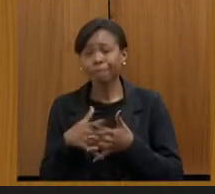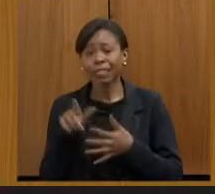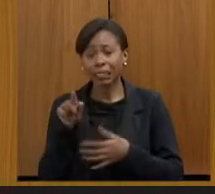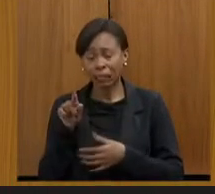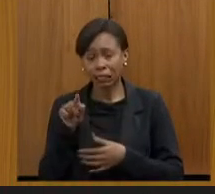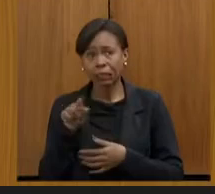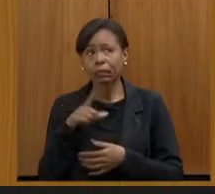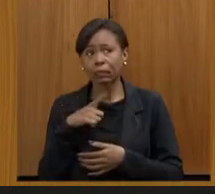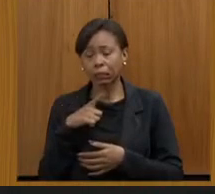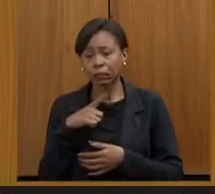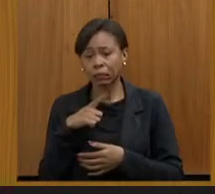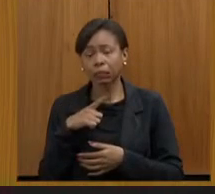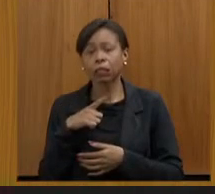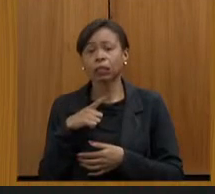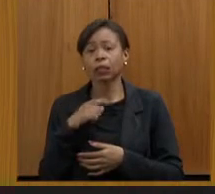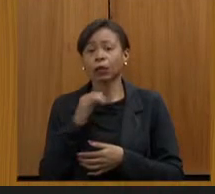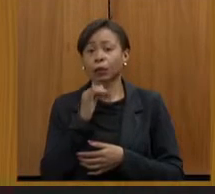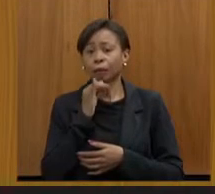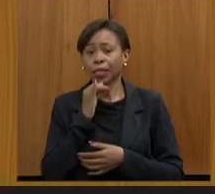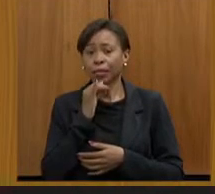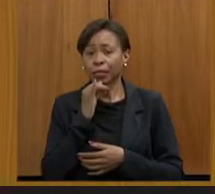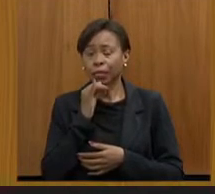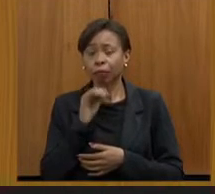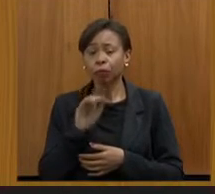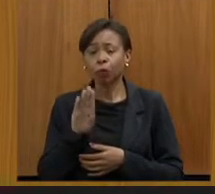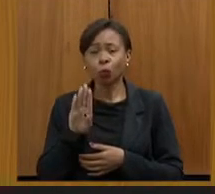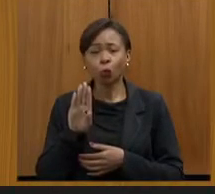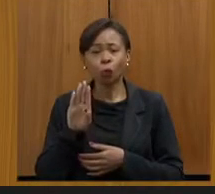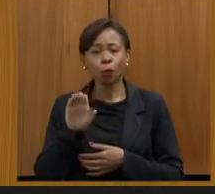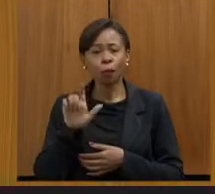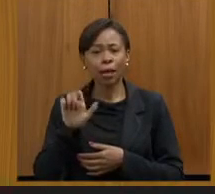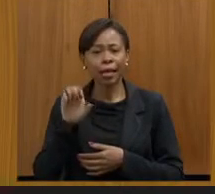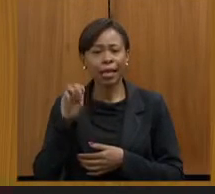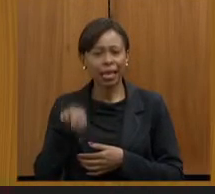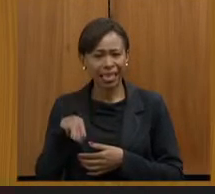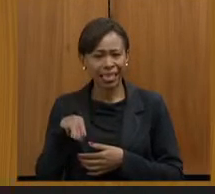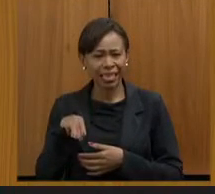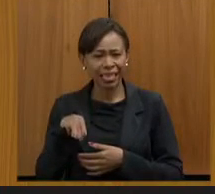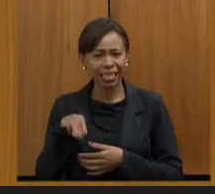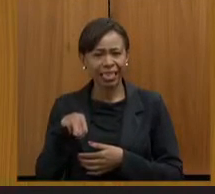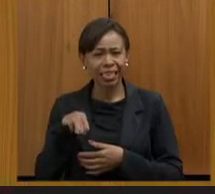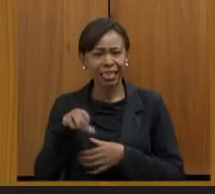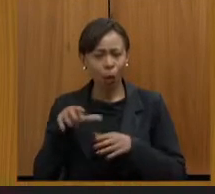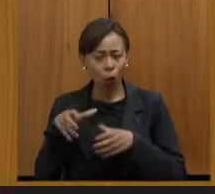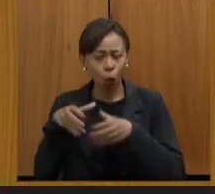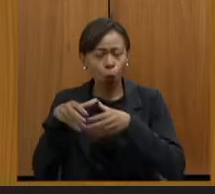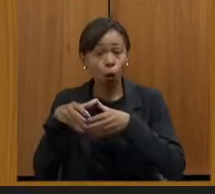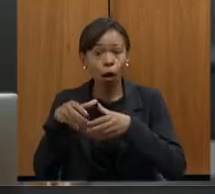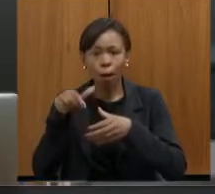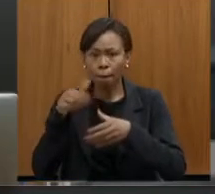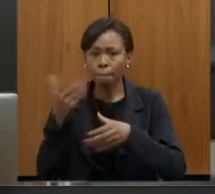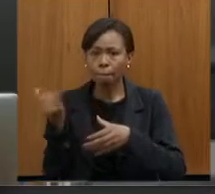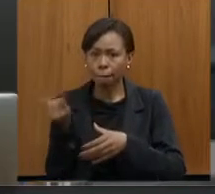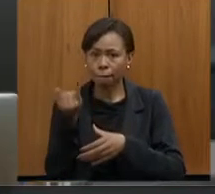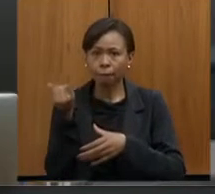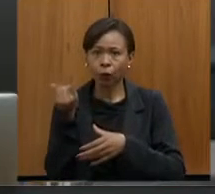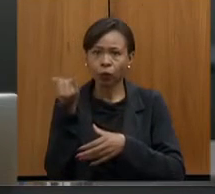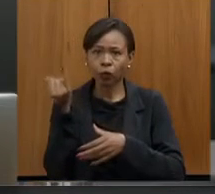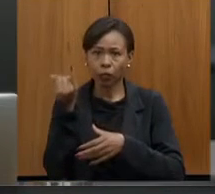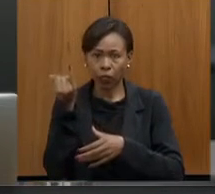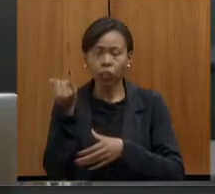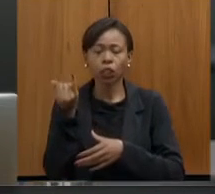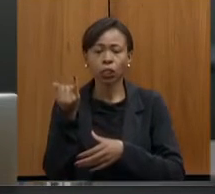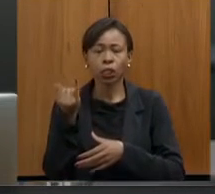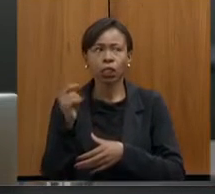você, a questão lá do Reves do Belém, que é uma comunidade importante, que a gente enxerga, que terá